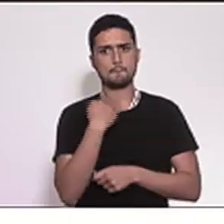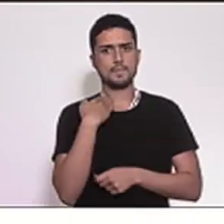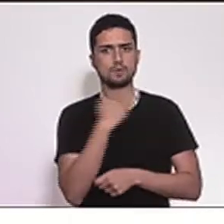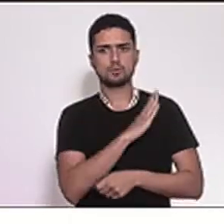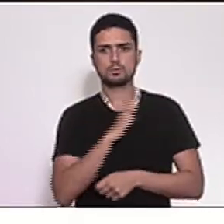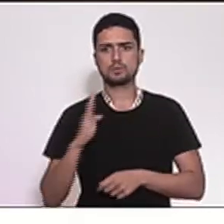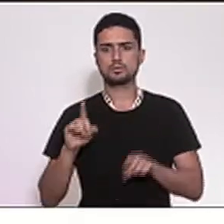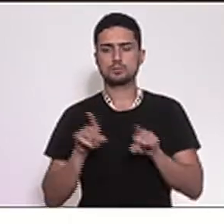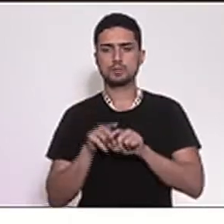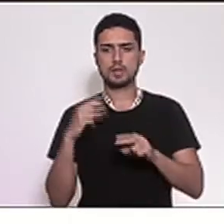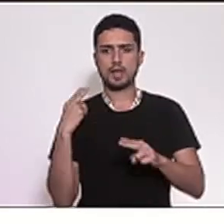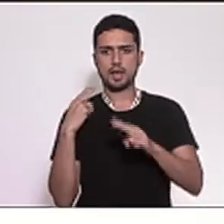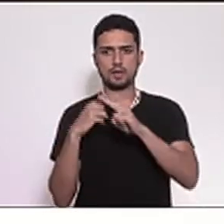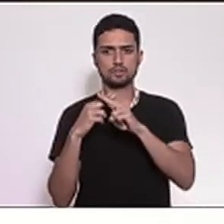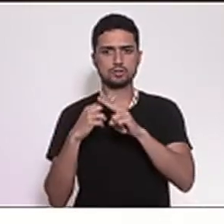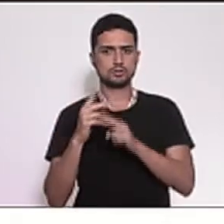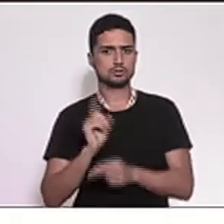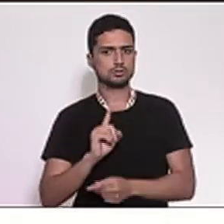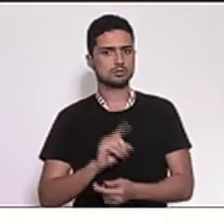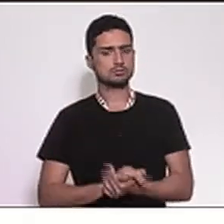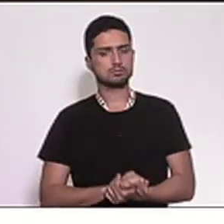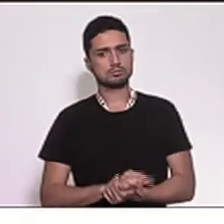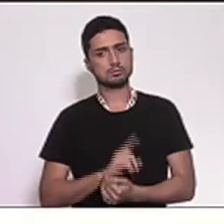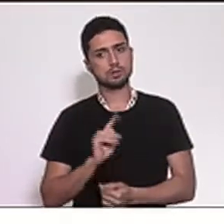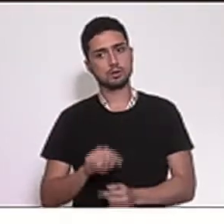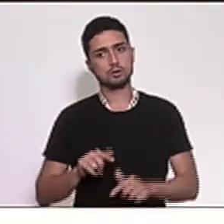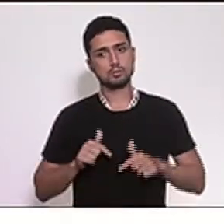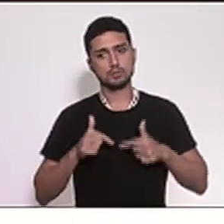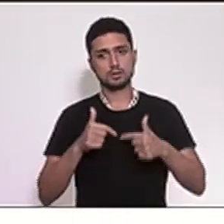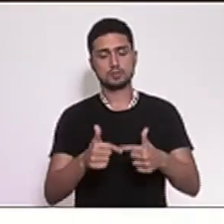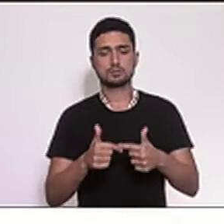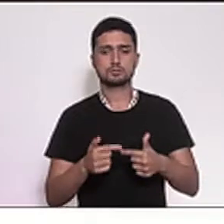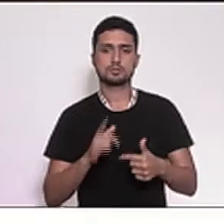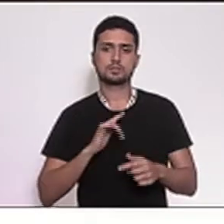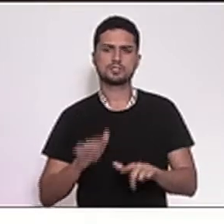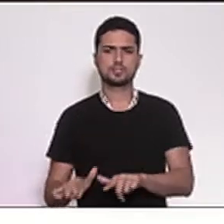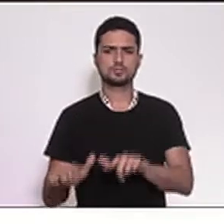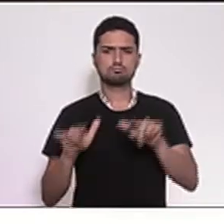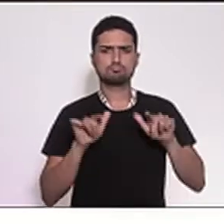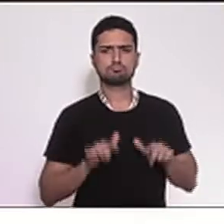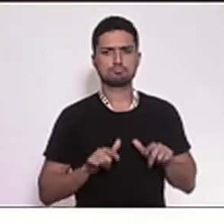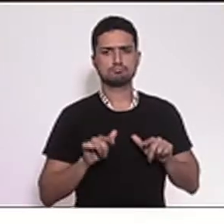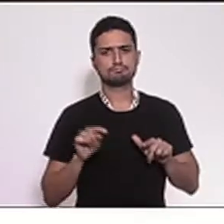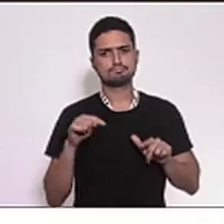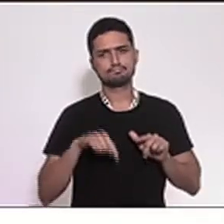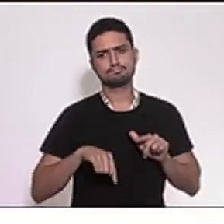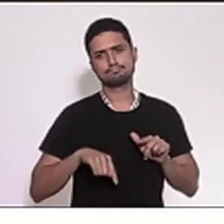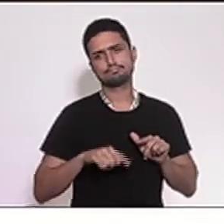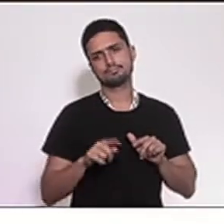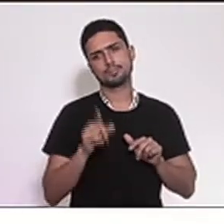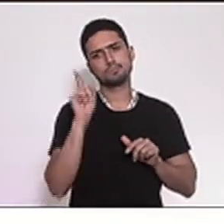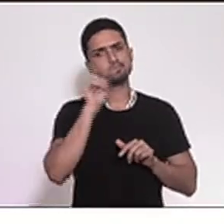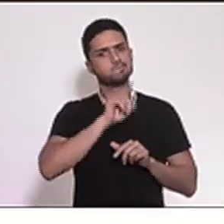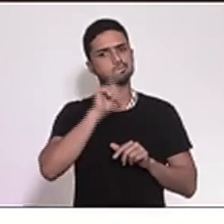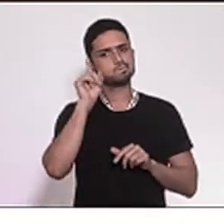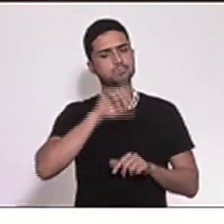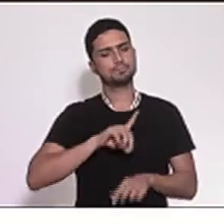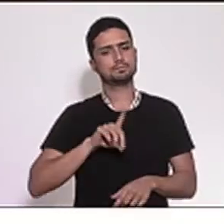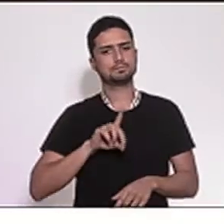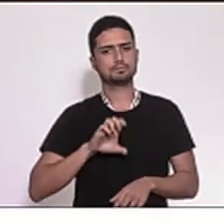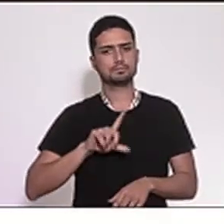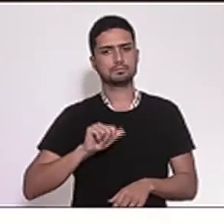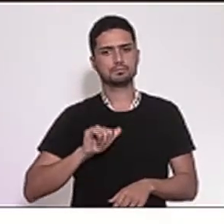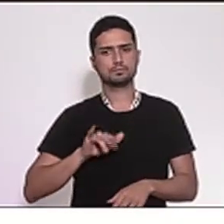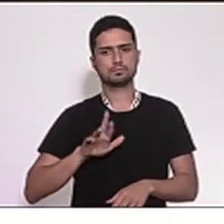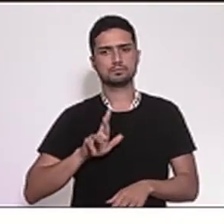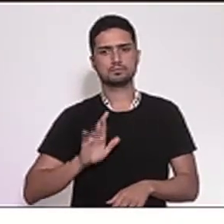Caixa Econômica no mercado interno. Foi uma operação de emissão de títulos num paraíso fiscal nos Estados Unidos, em Delaware.